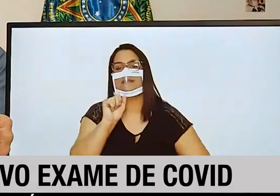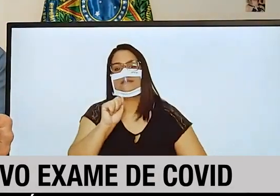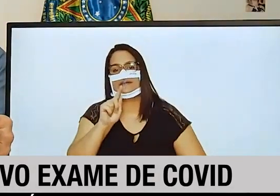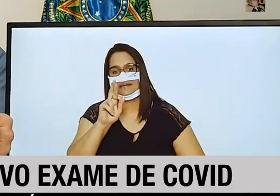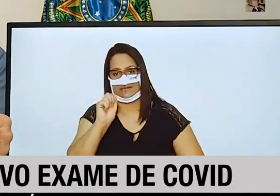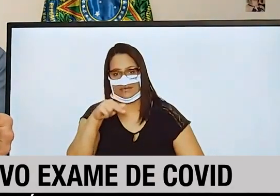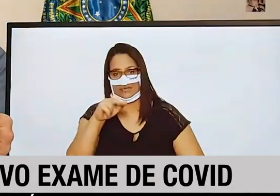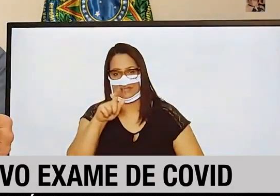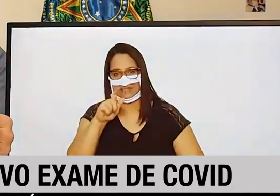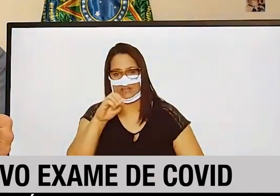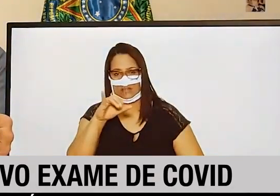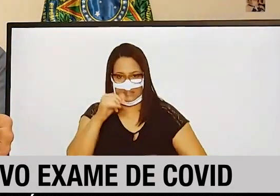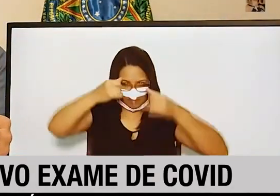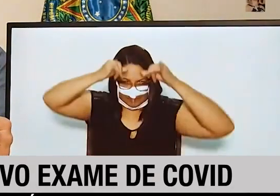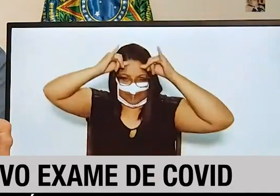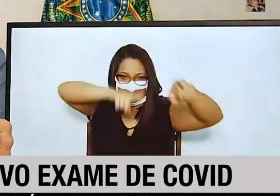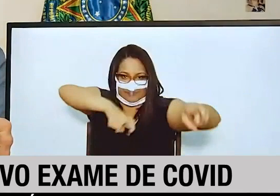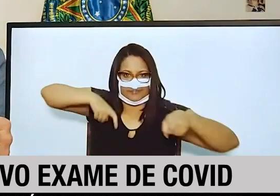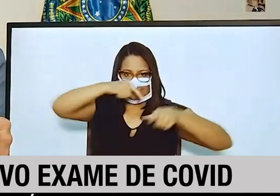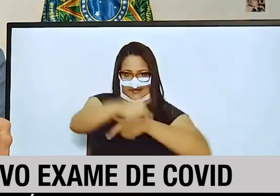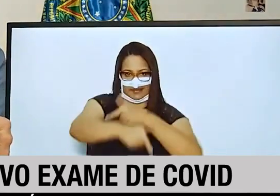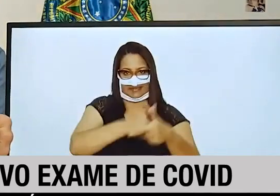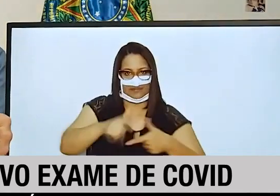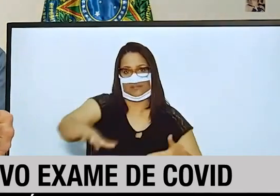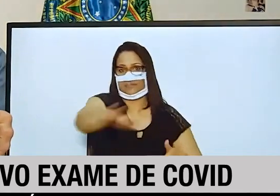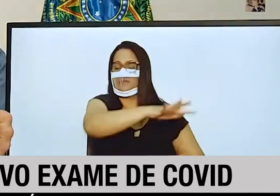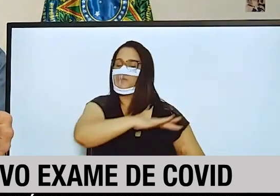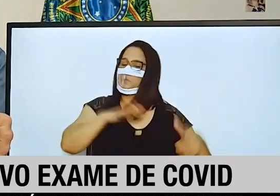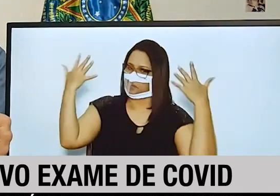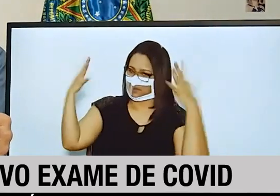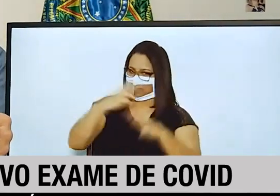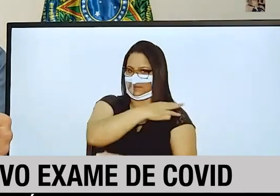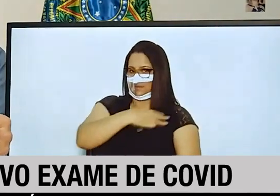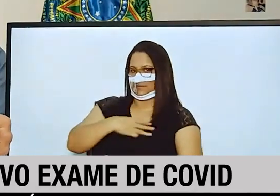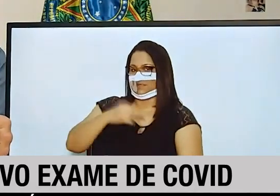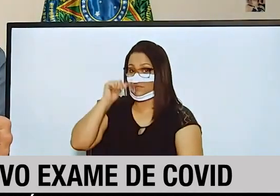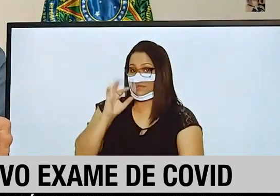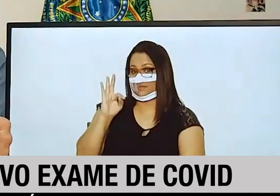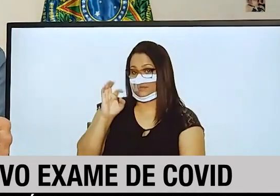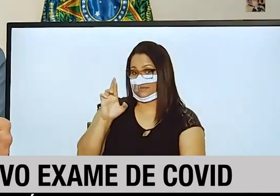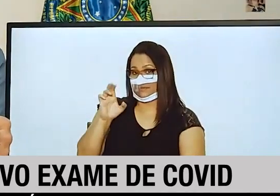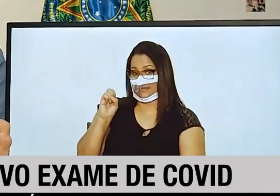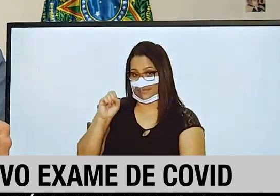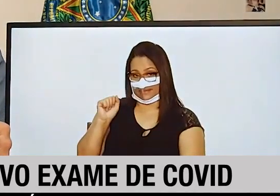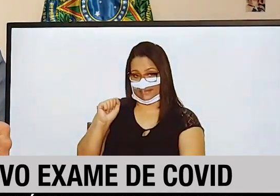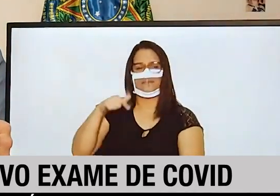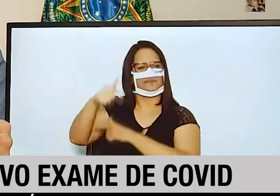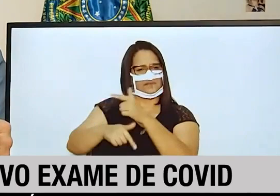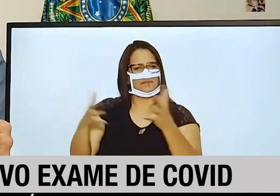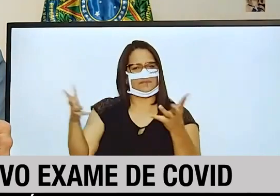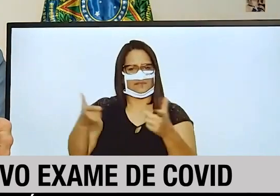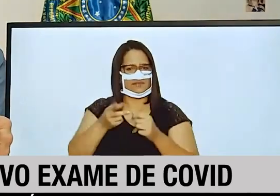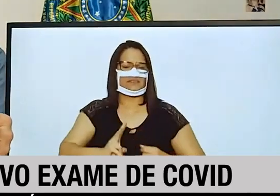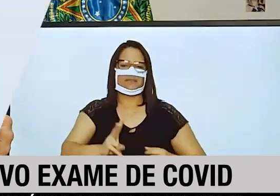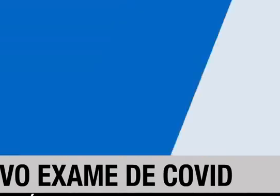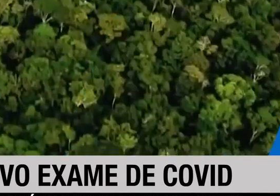a pandemia. Parabéns à ministra Tereza Cristina, aos produtores rurais por esse trabalho maravilhoso que vocês sempre fizeram